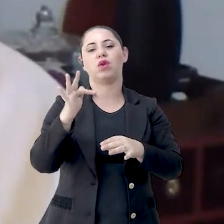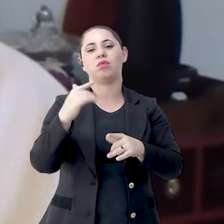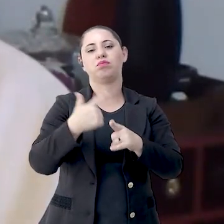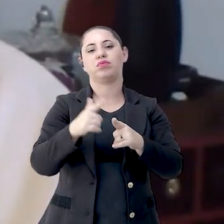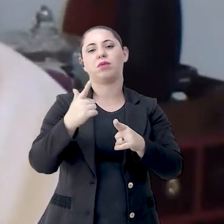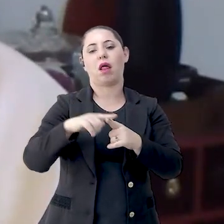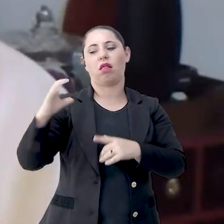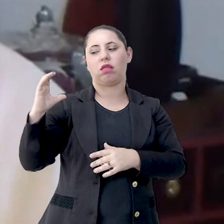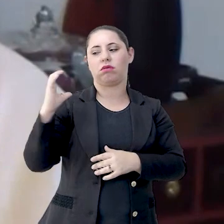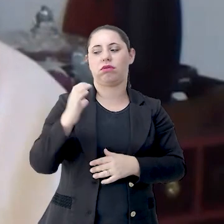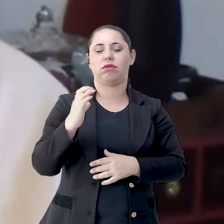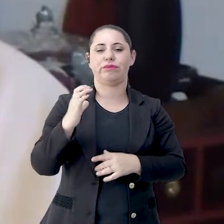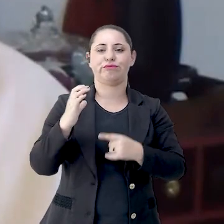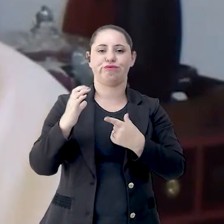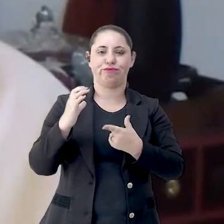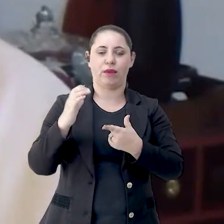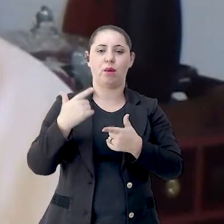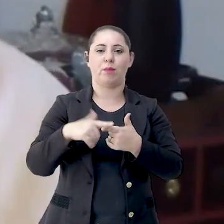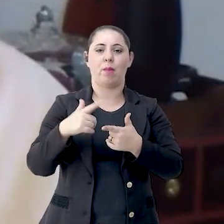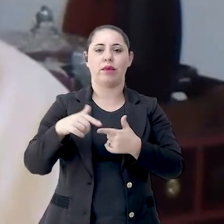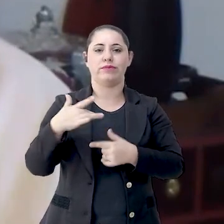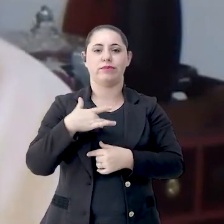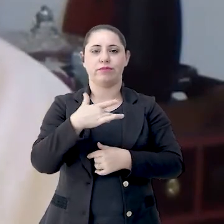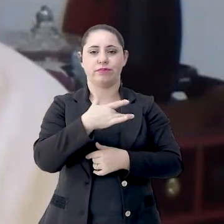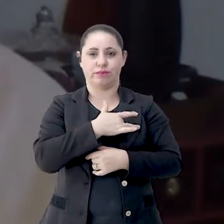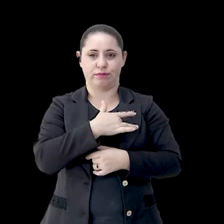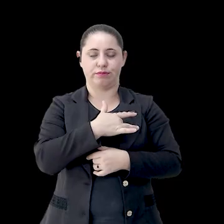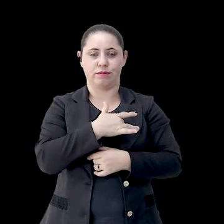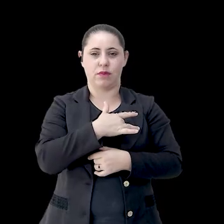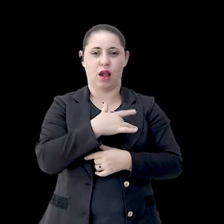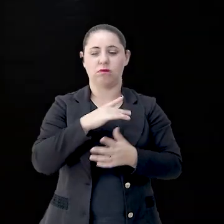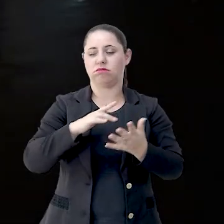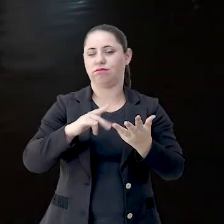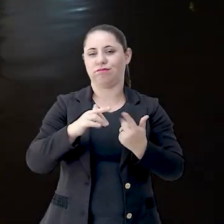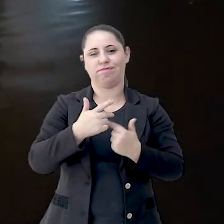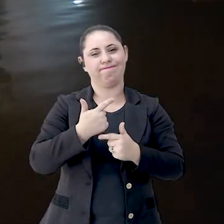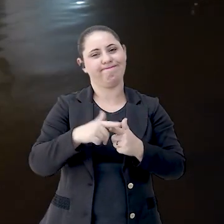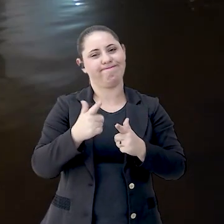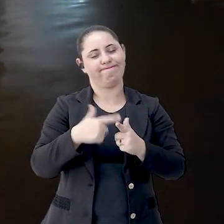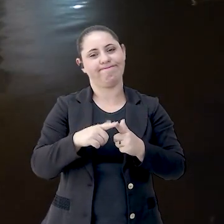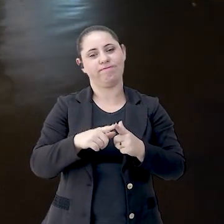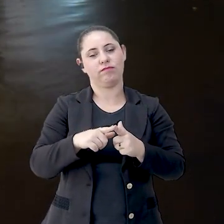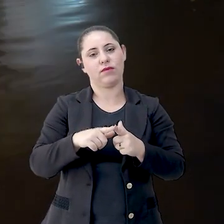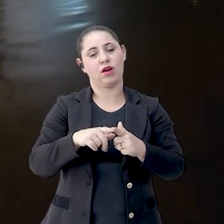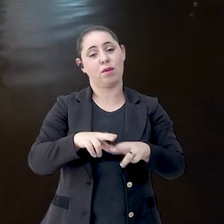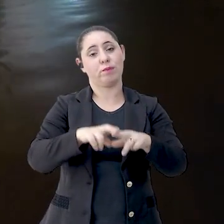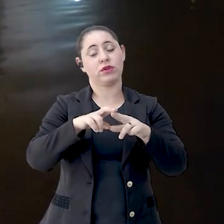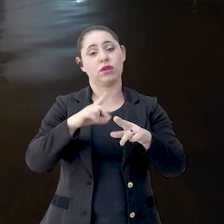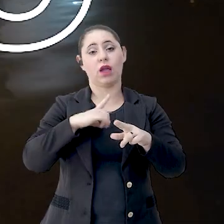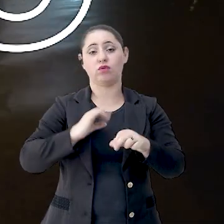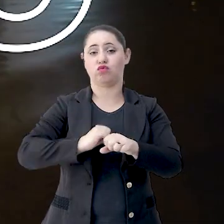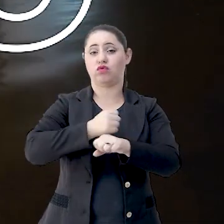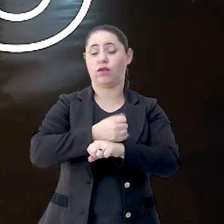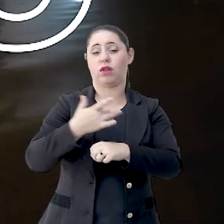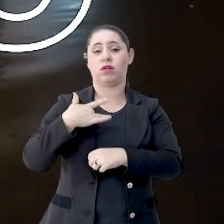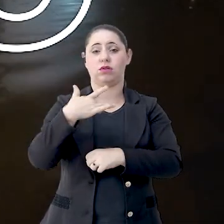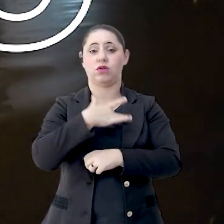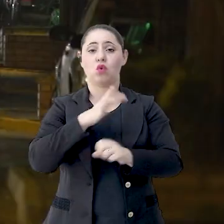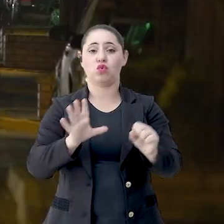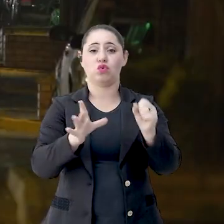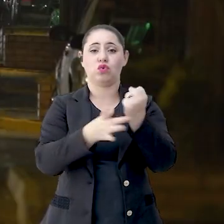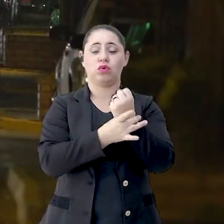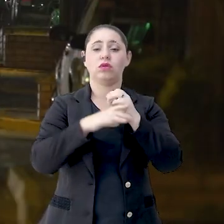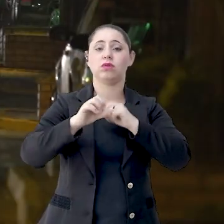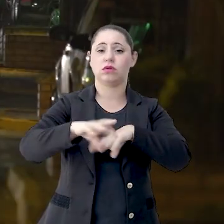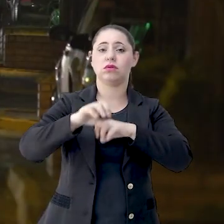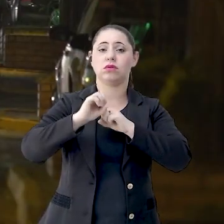tem esses desafios também na saúde, na segurança, na educação dos municípios. Considerado um polo do ecoturismo, Bonito é